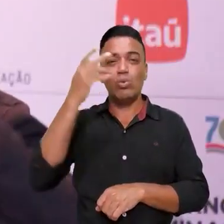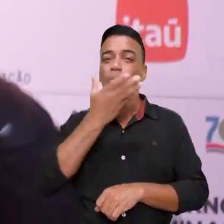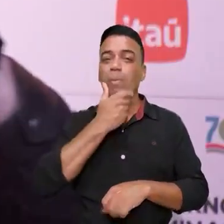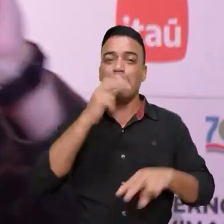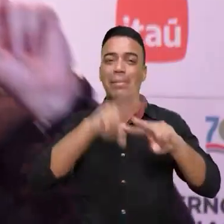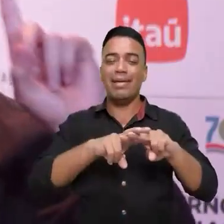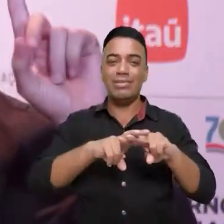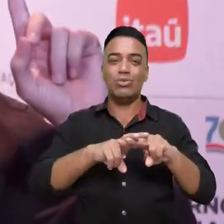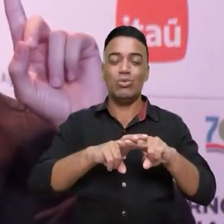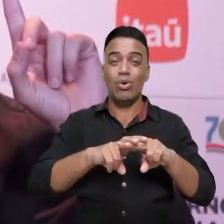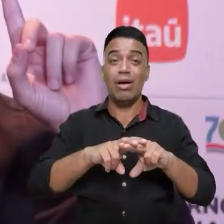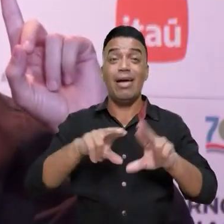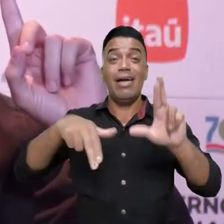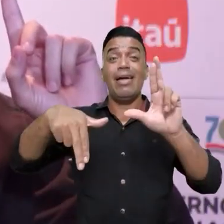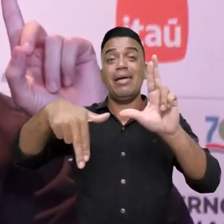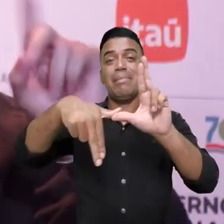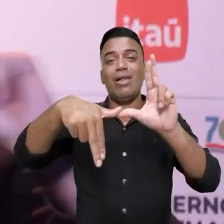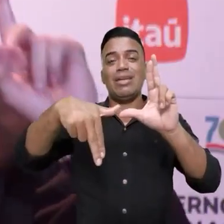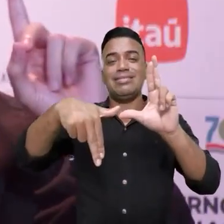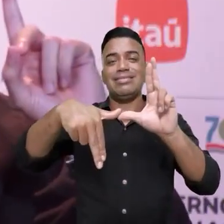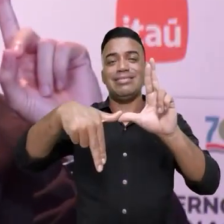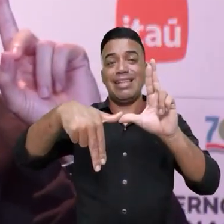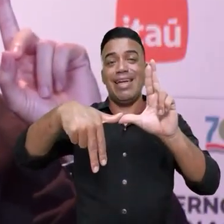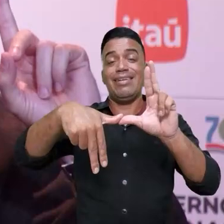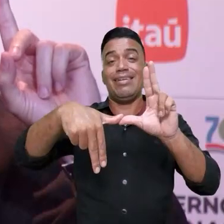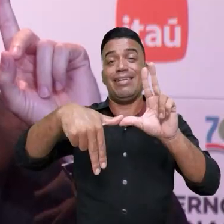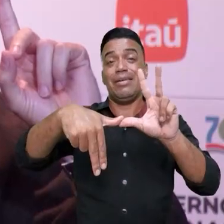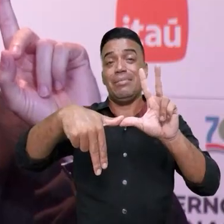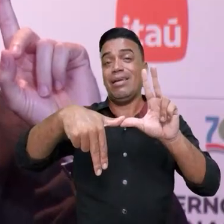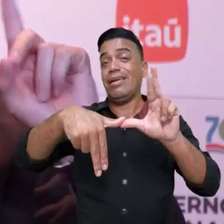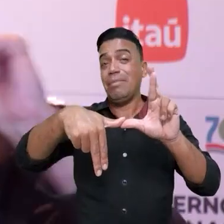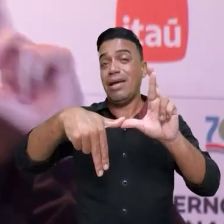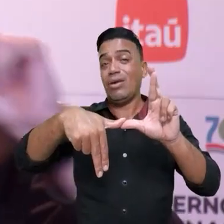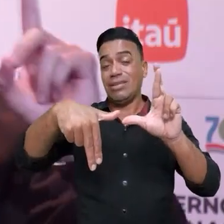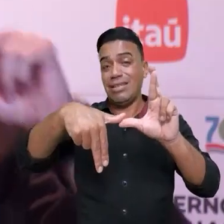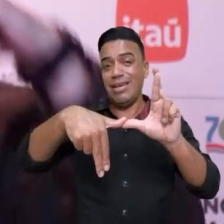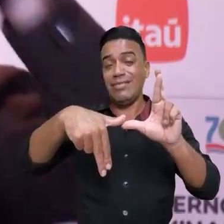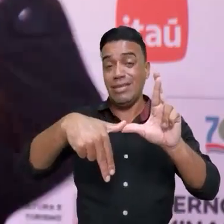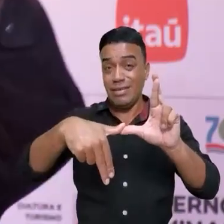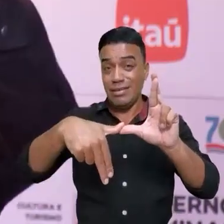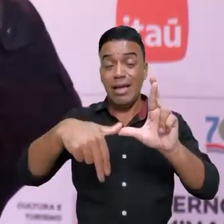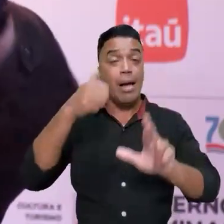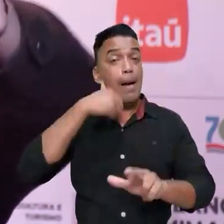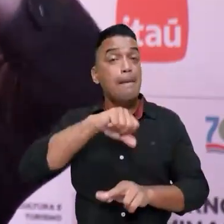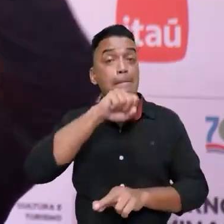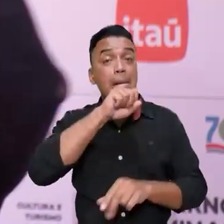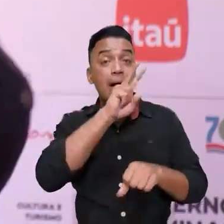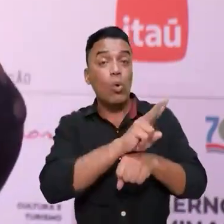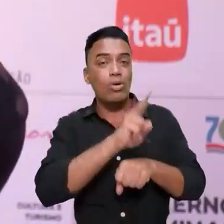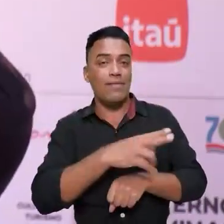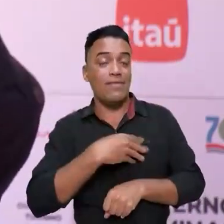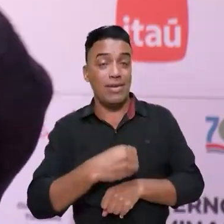Neves. Eu não achei um pai. Nenhum pai. Mulheres que largaram suas vidas, que foram largadas